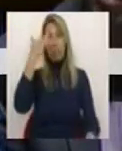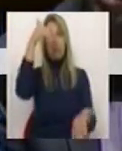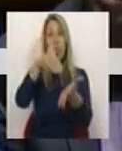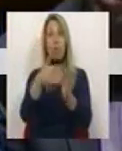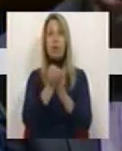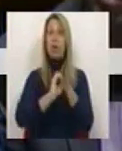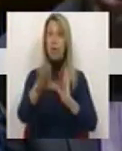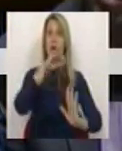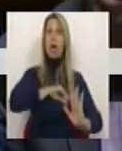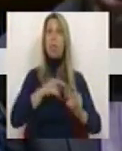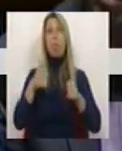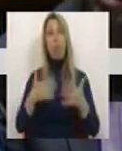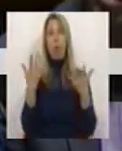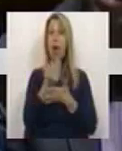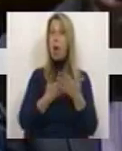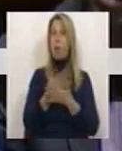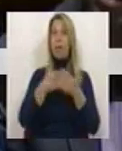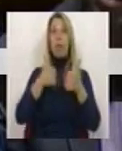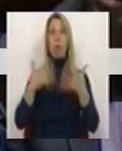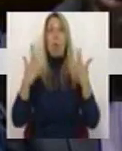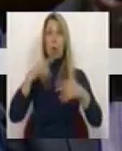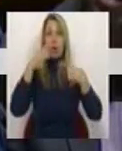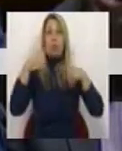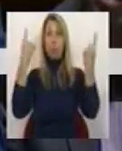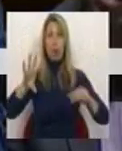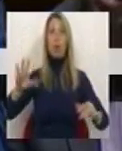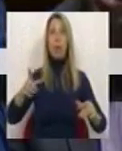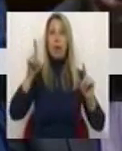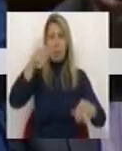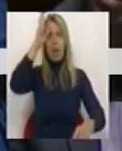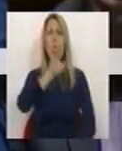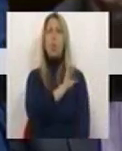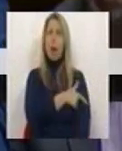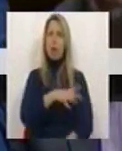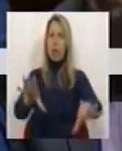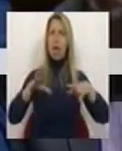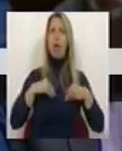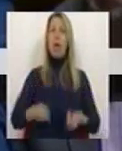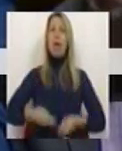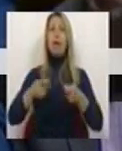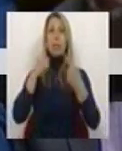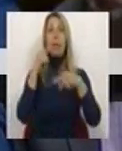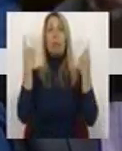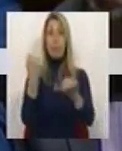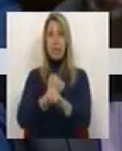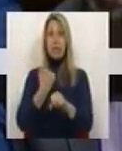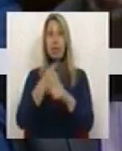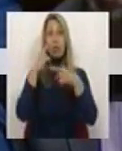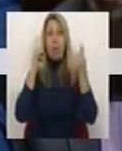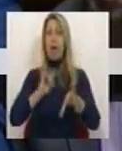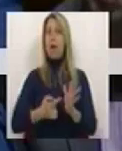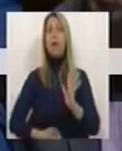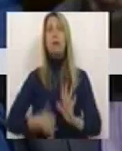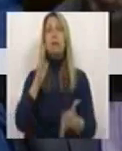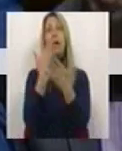a economia e para as contas públicas do país, terá também de ter a coragem de assumir que o investimento público nos serviços públicos é